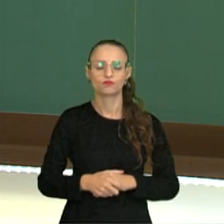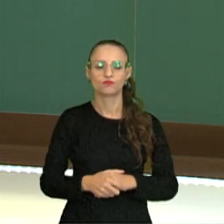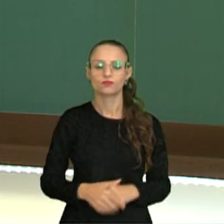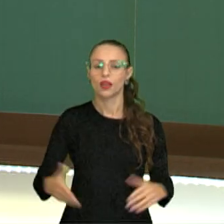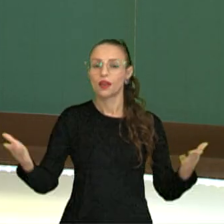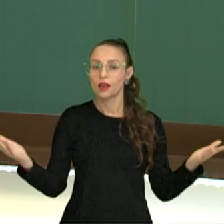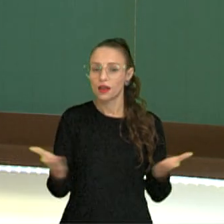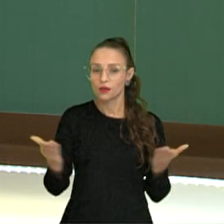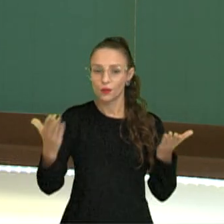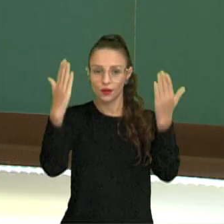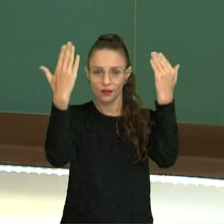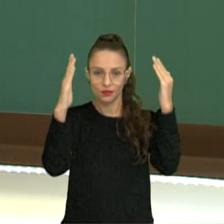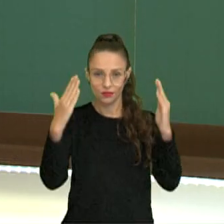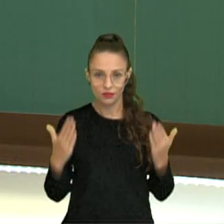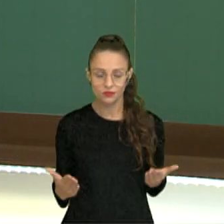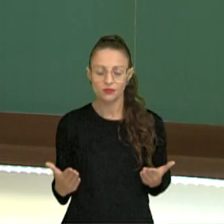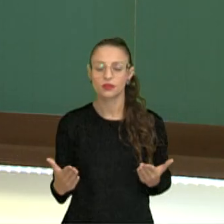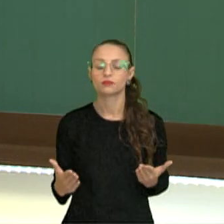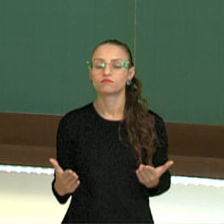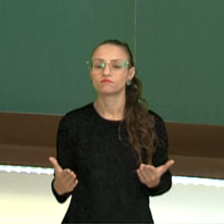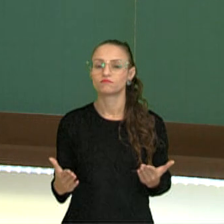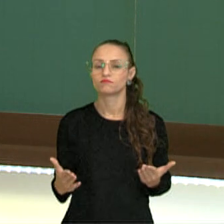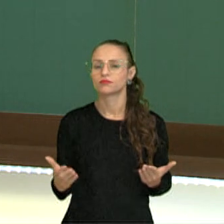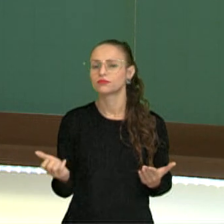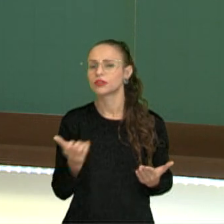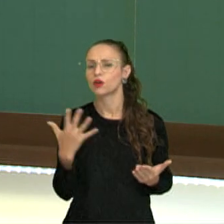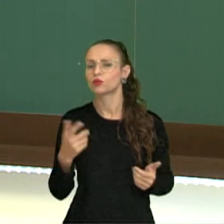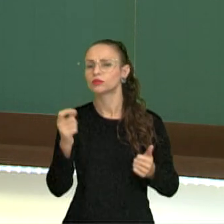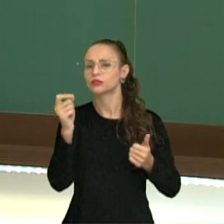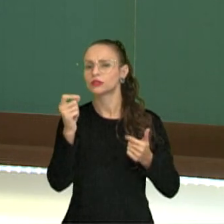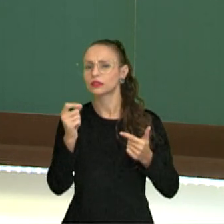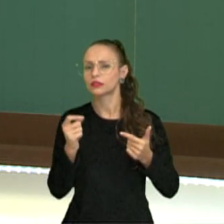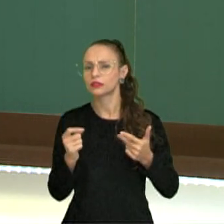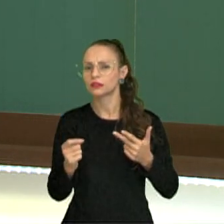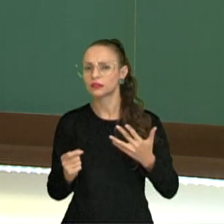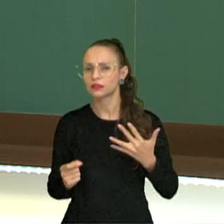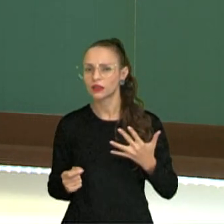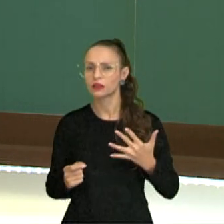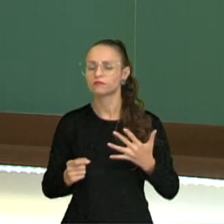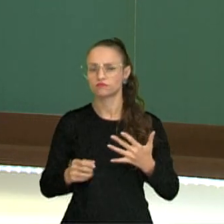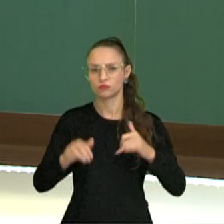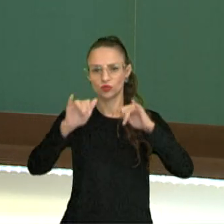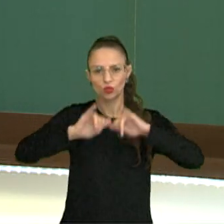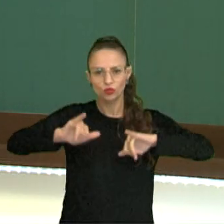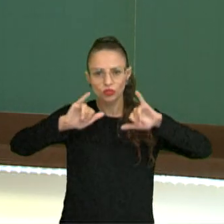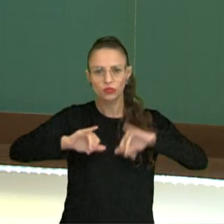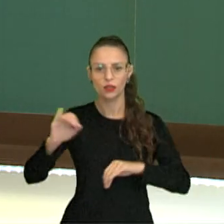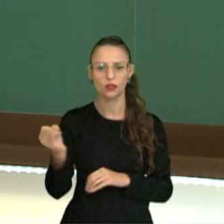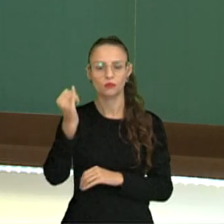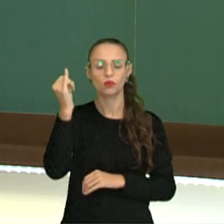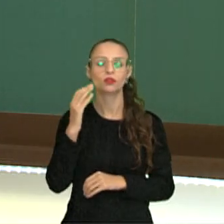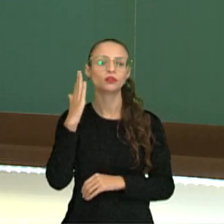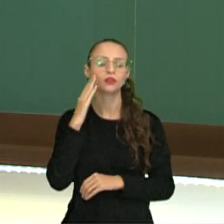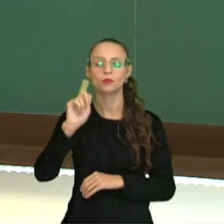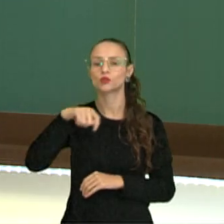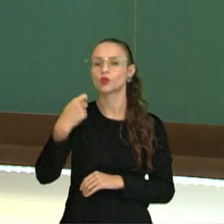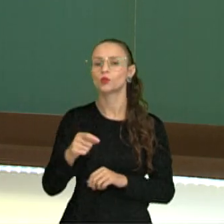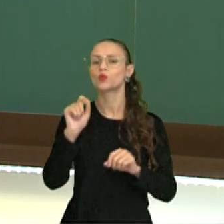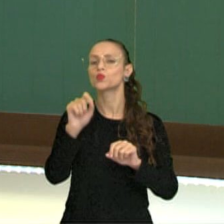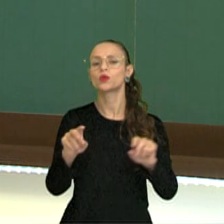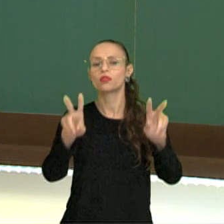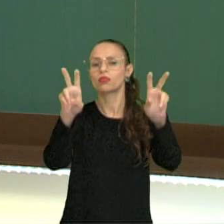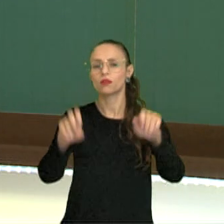Agora vamos analisar, né, alguns aspectos dessa notícia. Bem importante, né, nós sabermos do que trata então uma